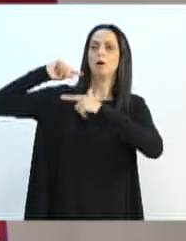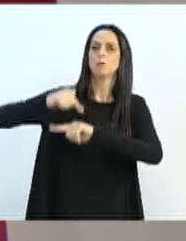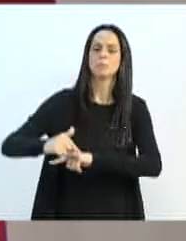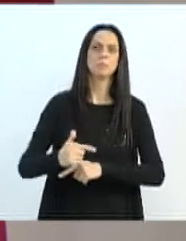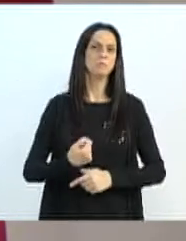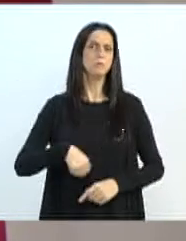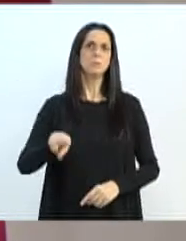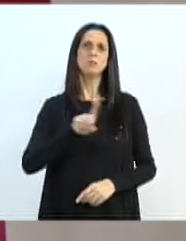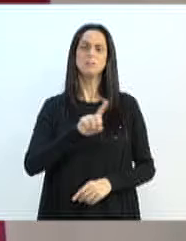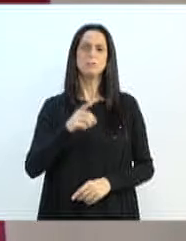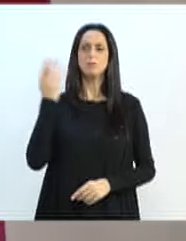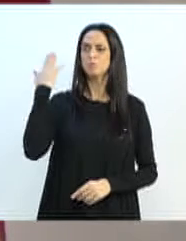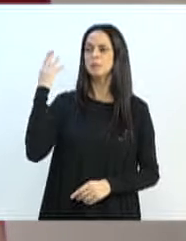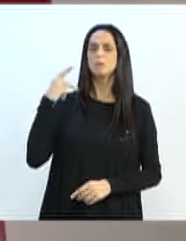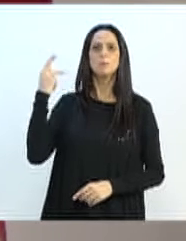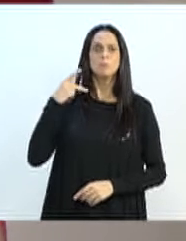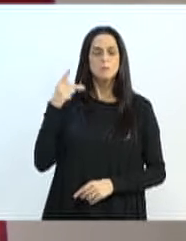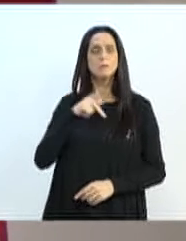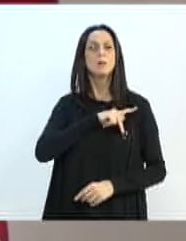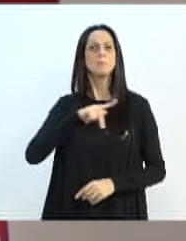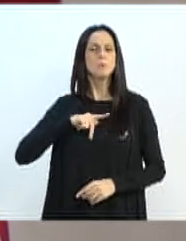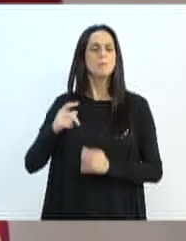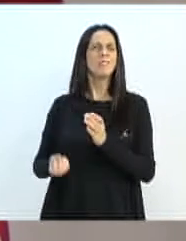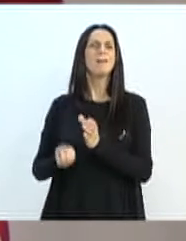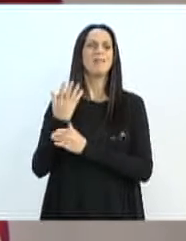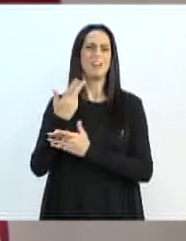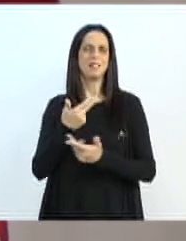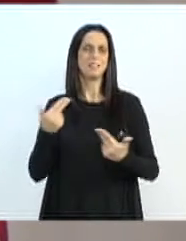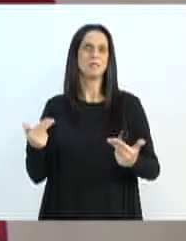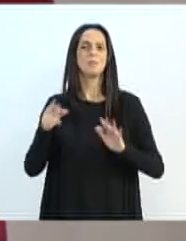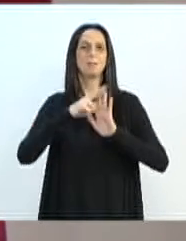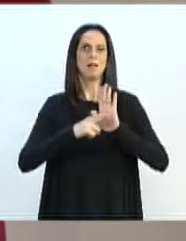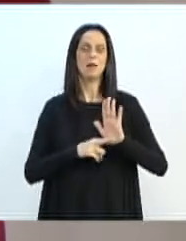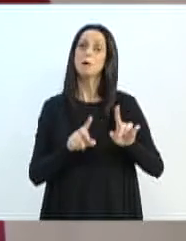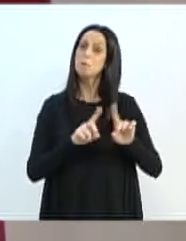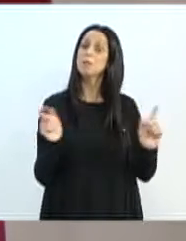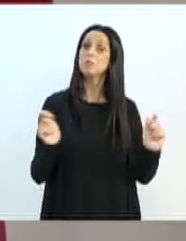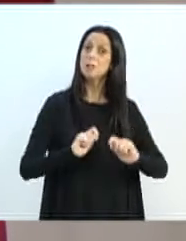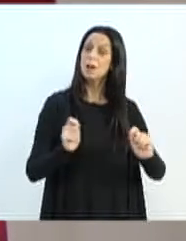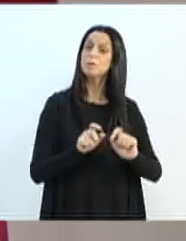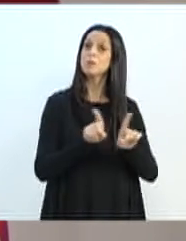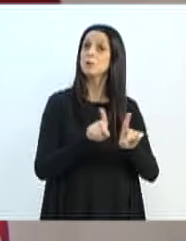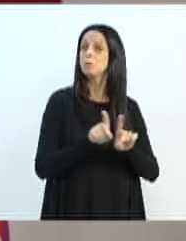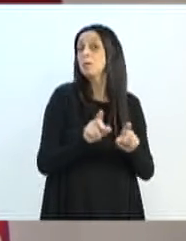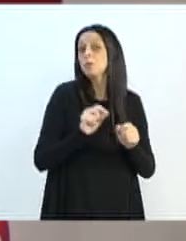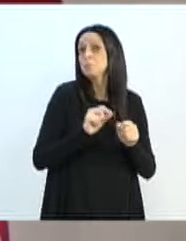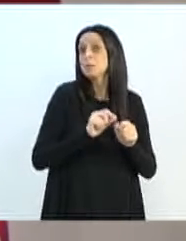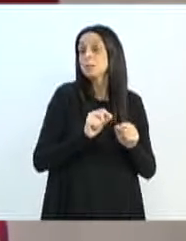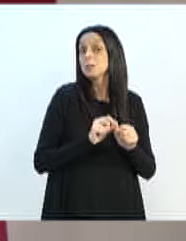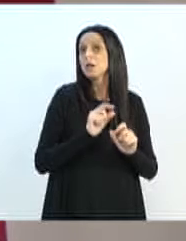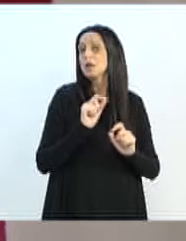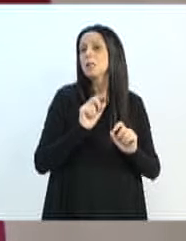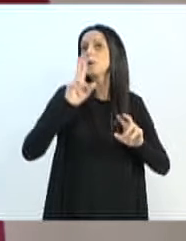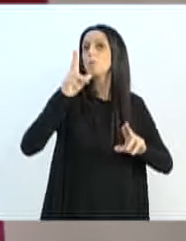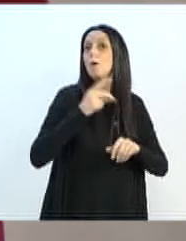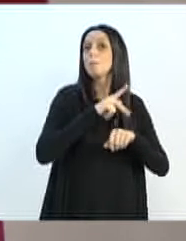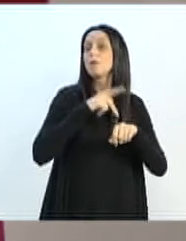por políticas públicas, senhores vereadores. É um espaço para o contraditório, assim eu diria.